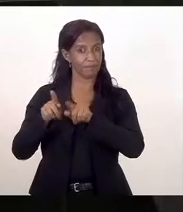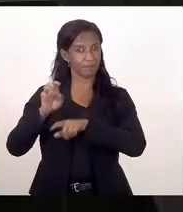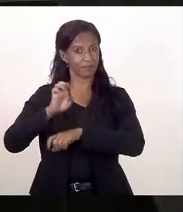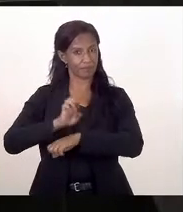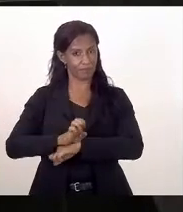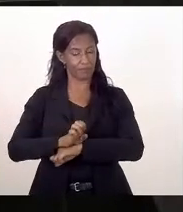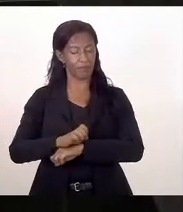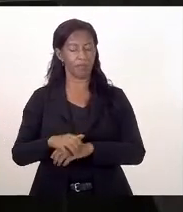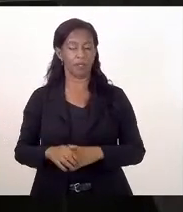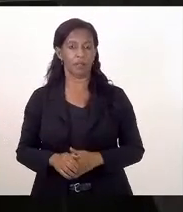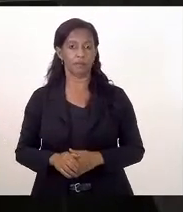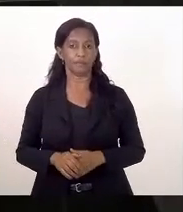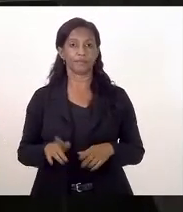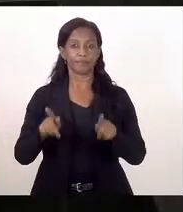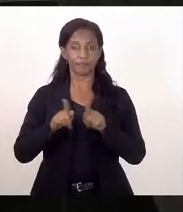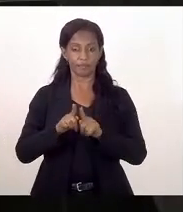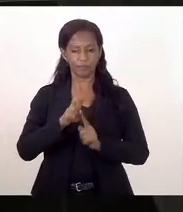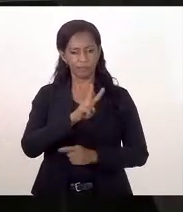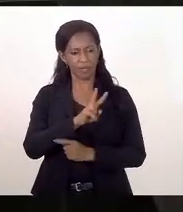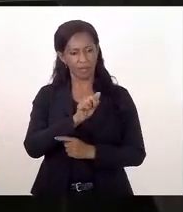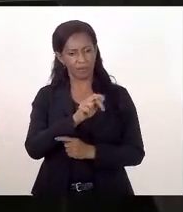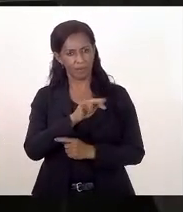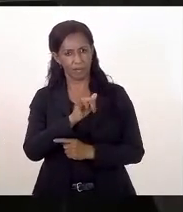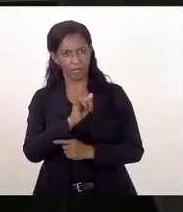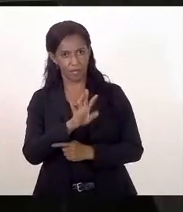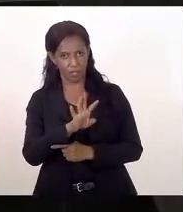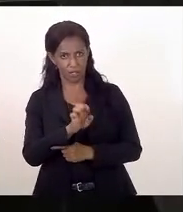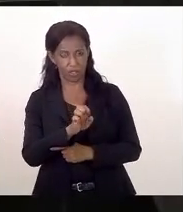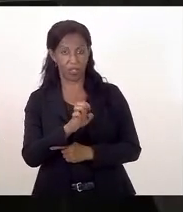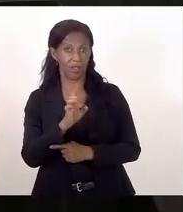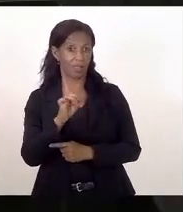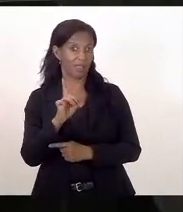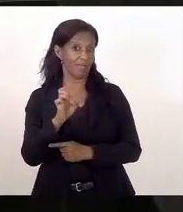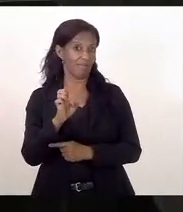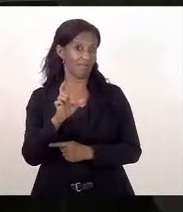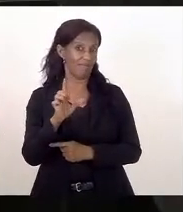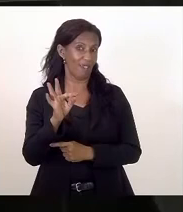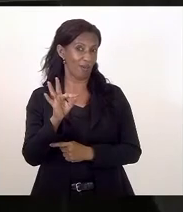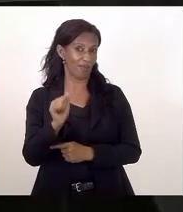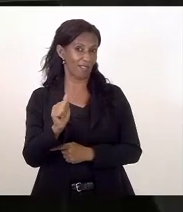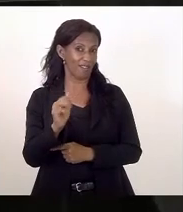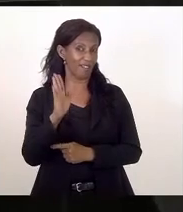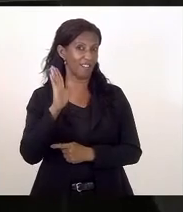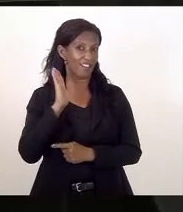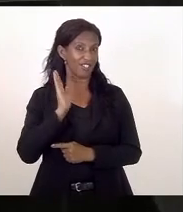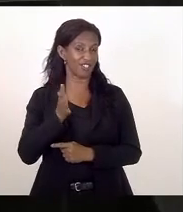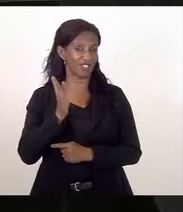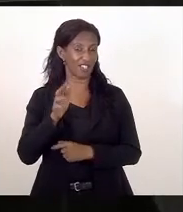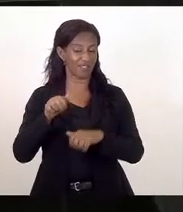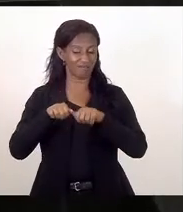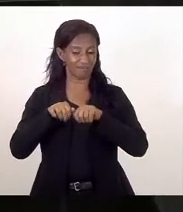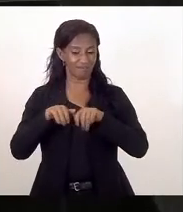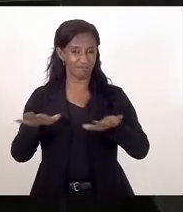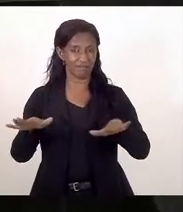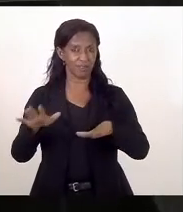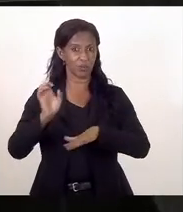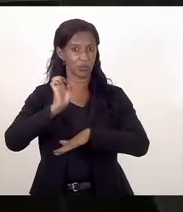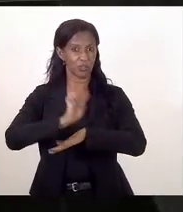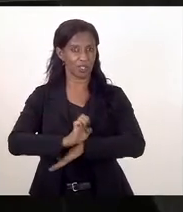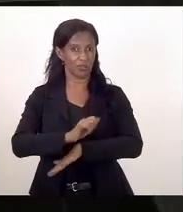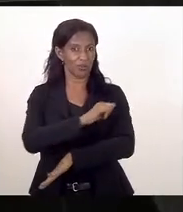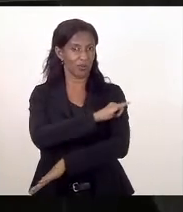à variante delta, senhora presidente, ela já é dominante no estado do Rio de Janeiro,